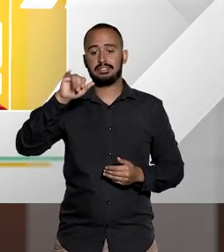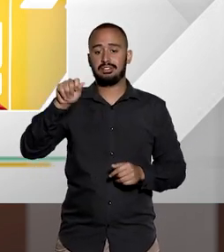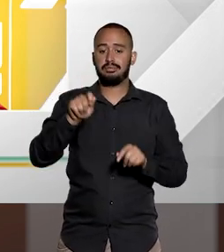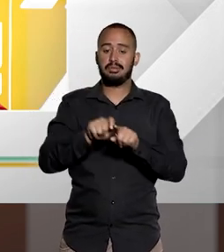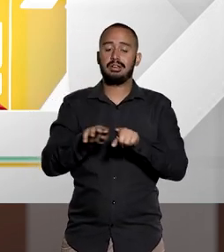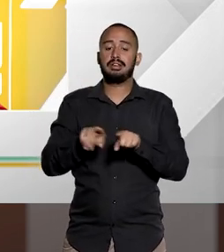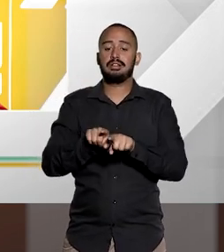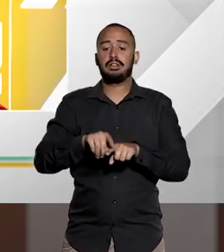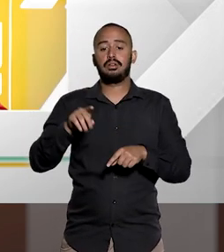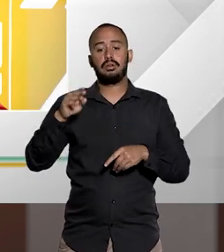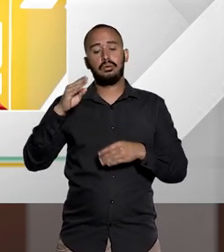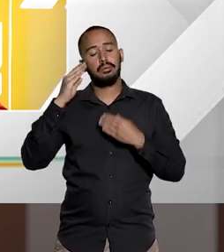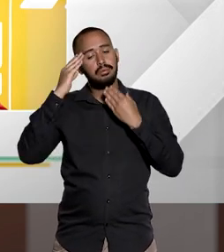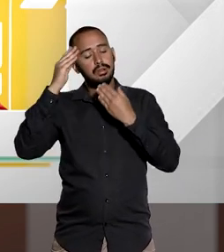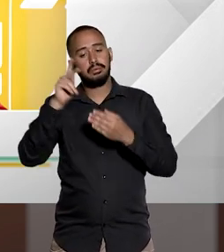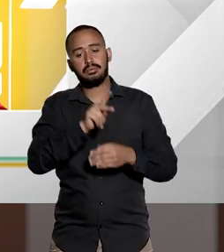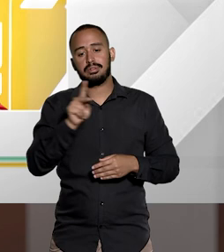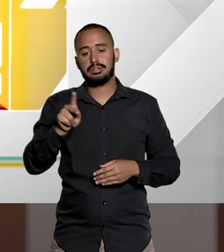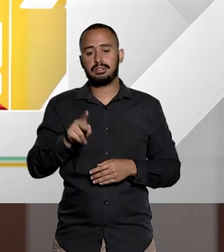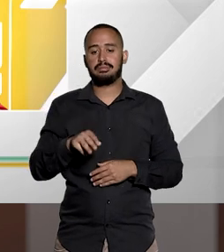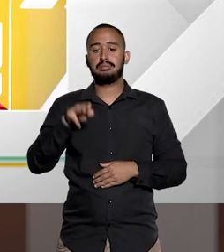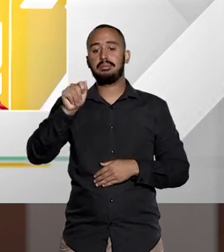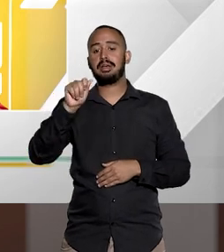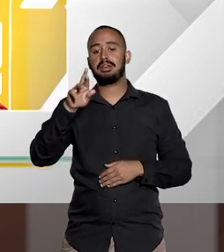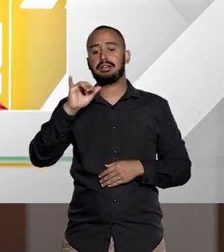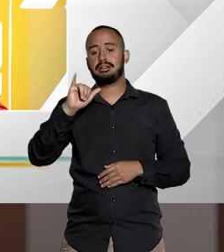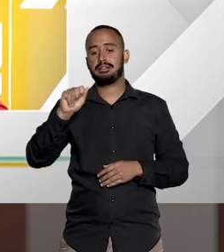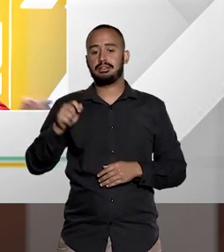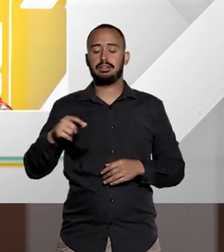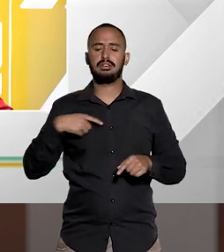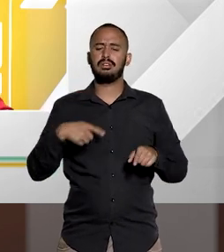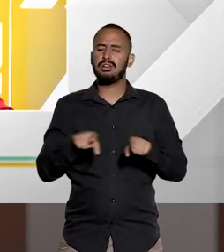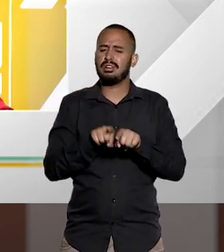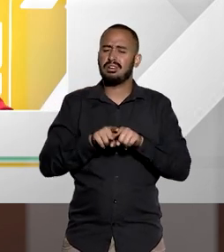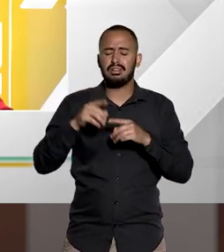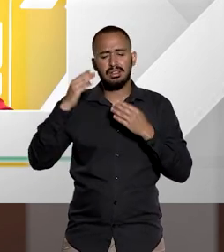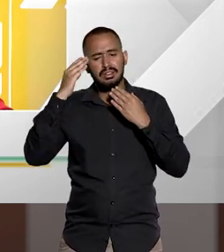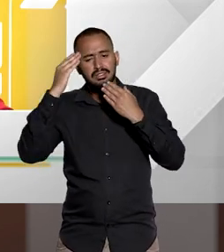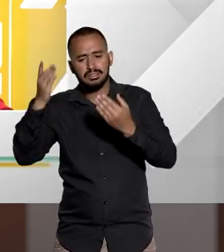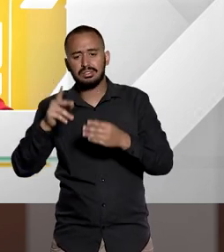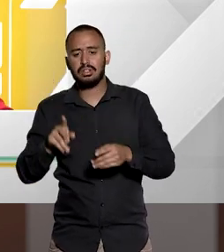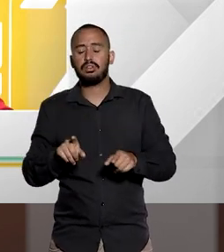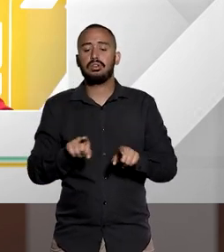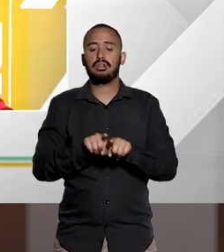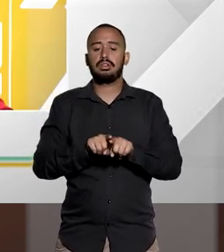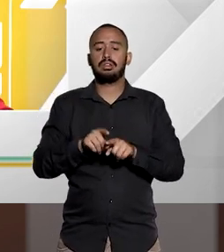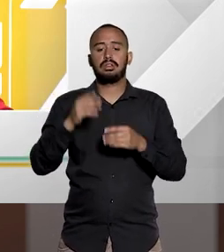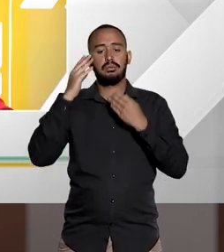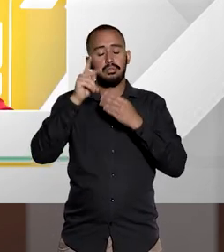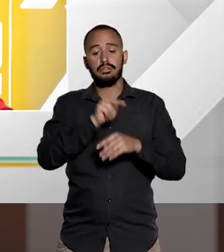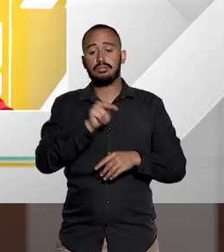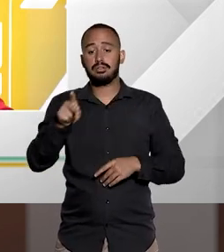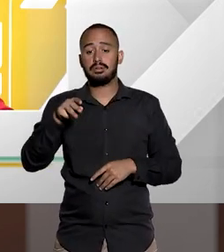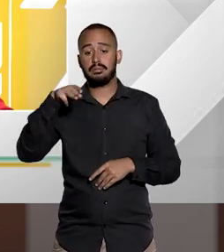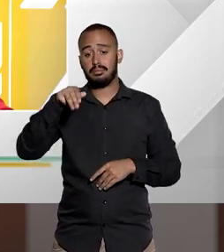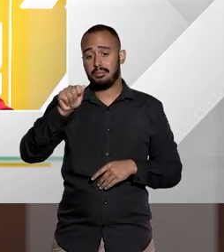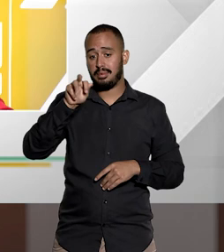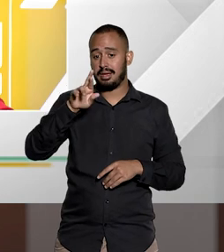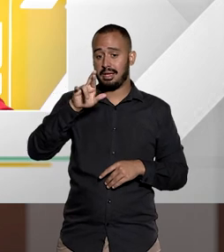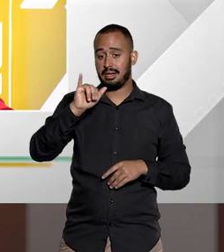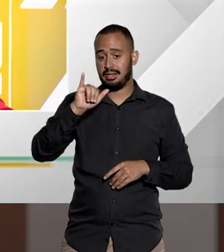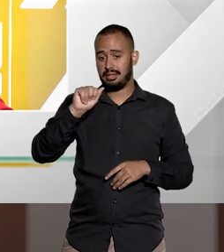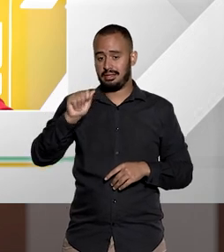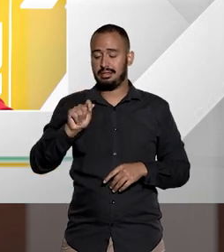Maria Silva. Nós quem agradecemos, professora. Agradecemos também a participação da professora Maria Silvia de